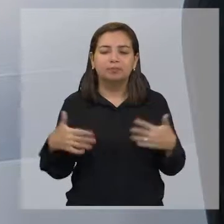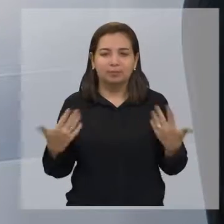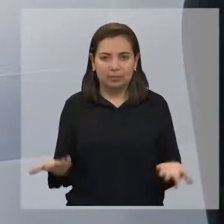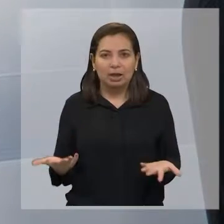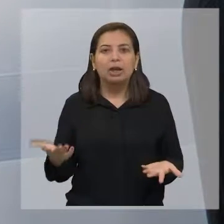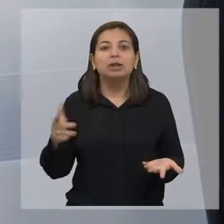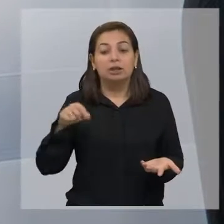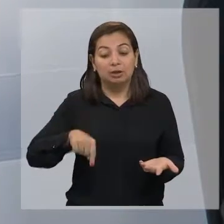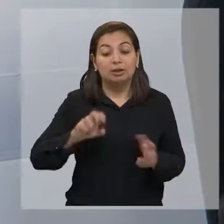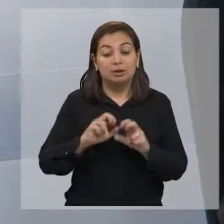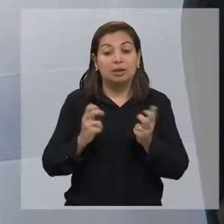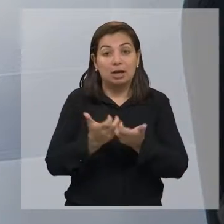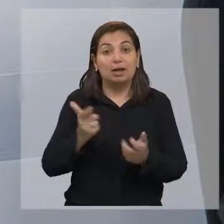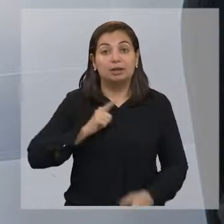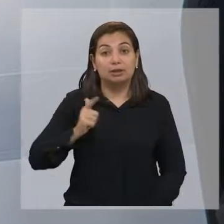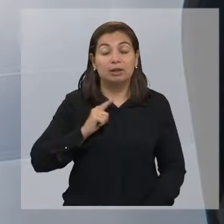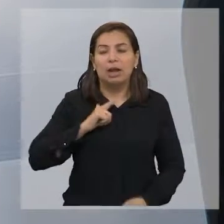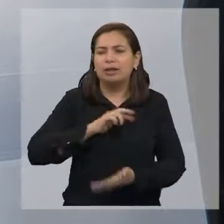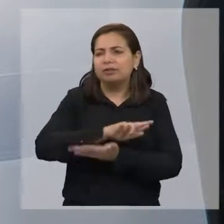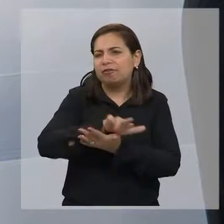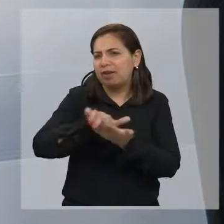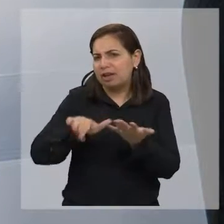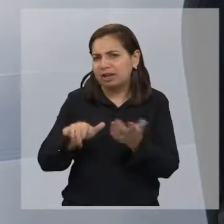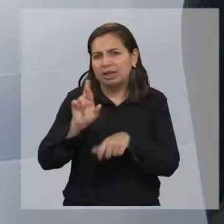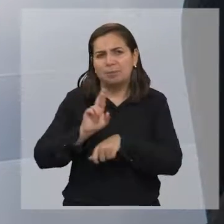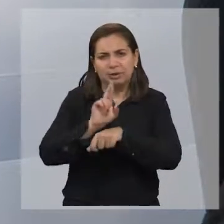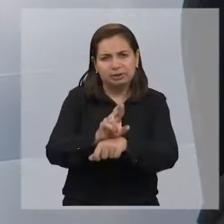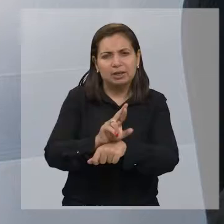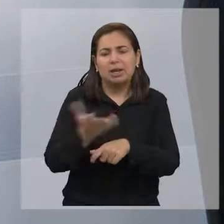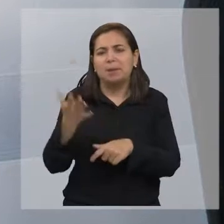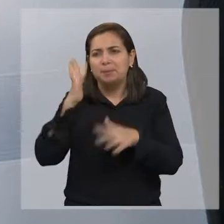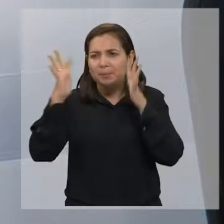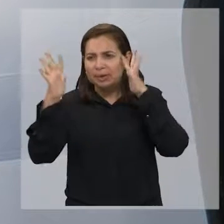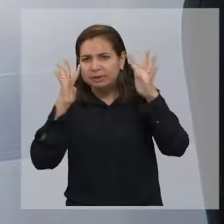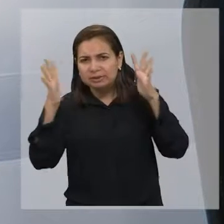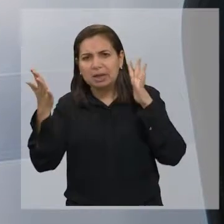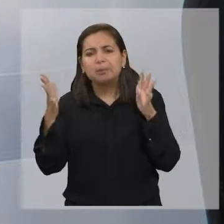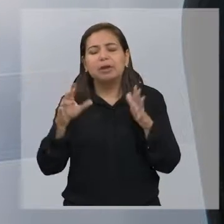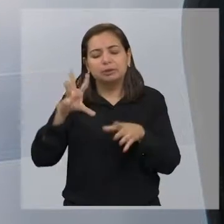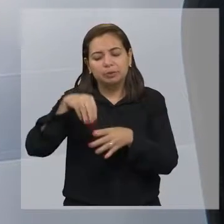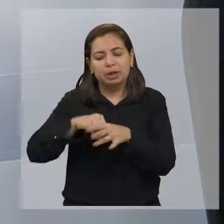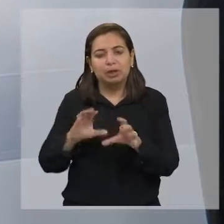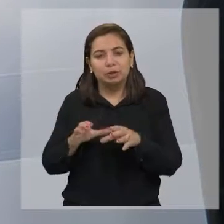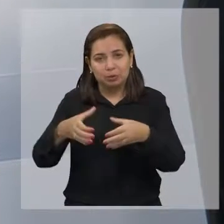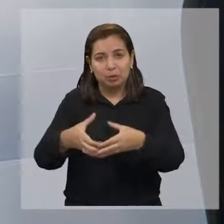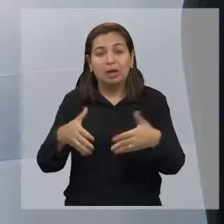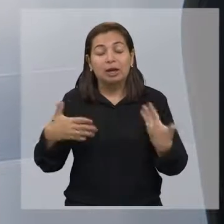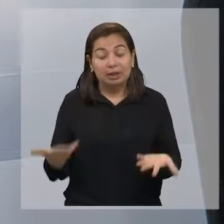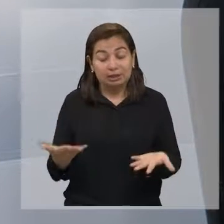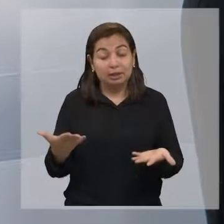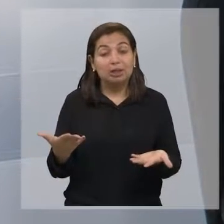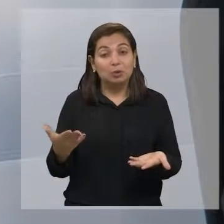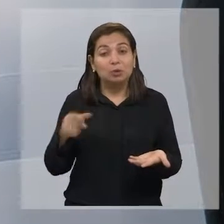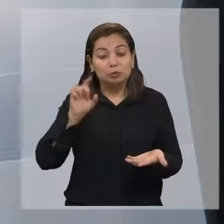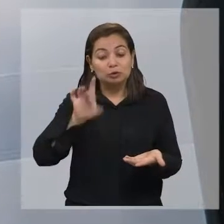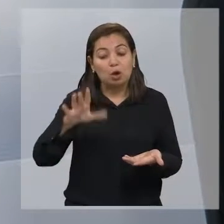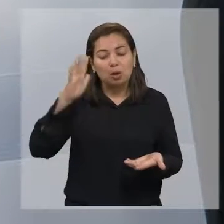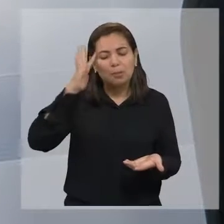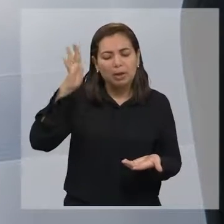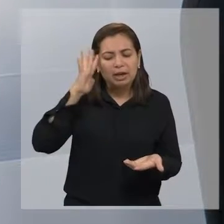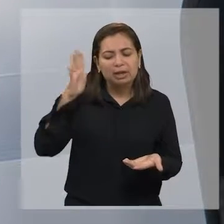do pluralismo de representações, de pensamentos dentro desta comissão. Ela procura trabalhar não apenas